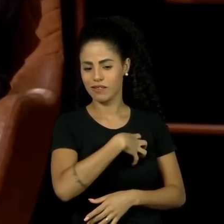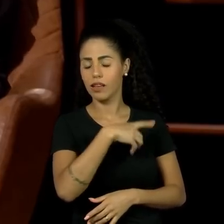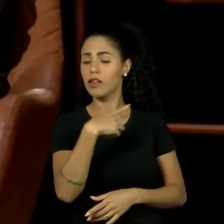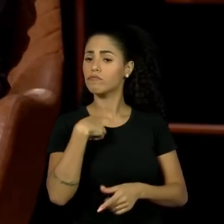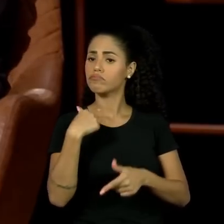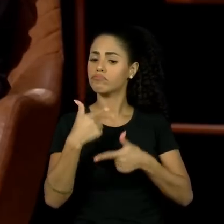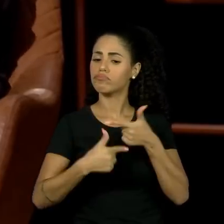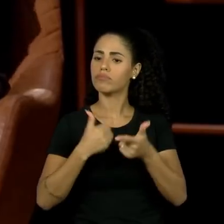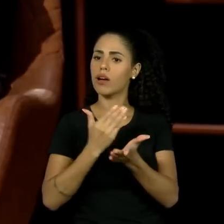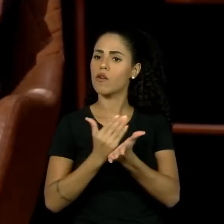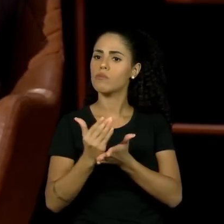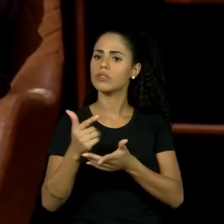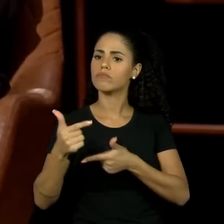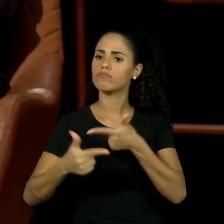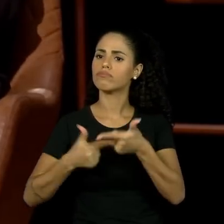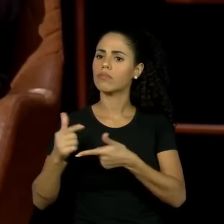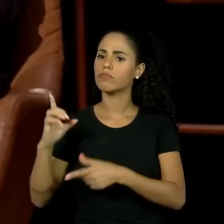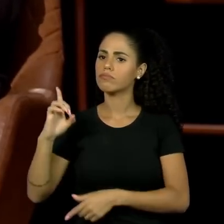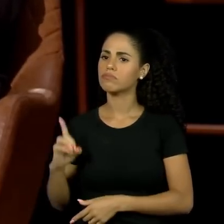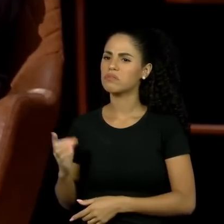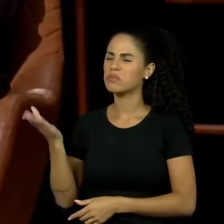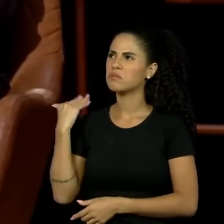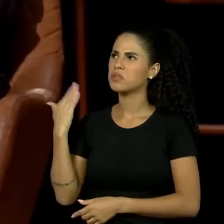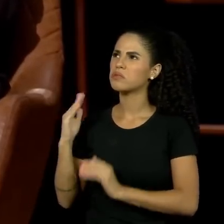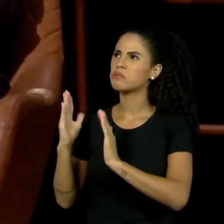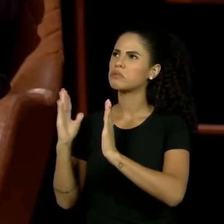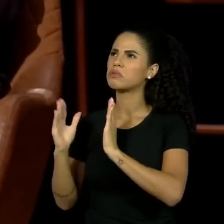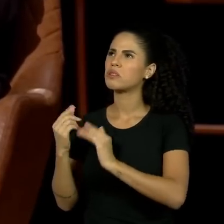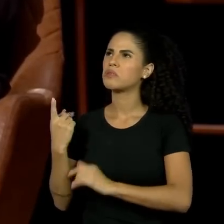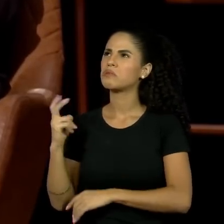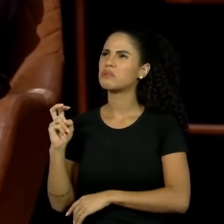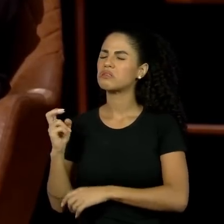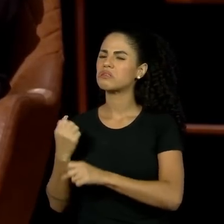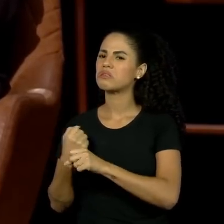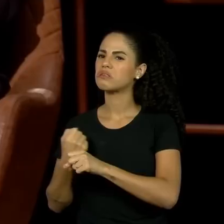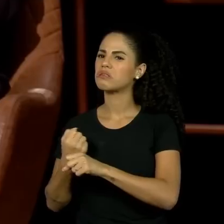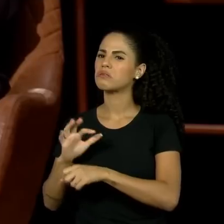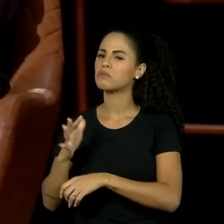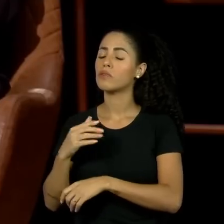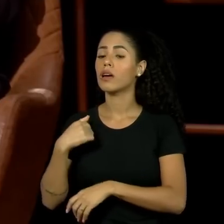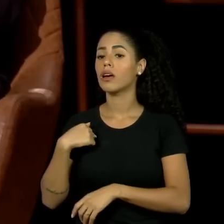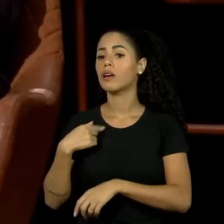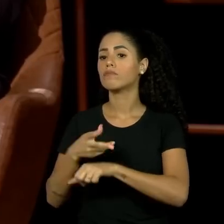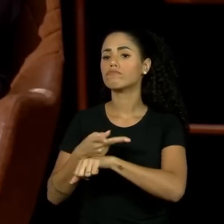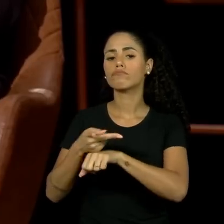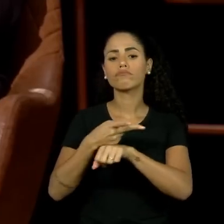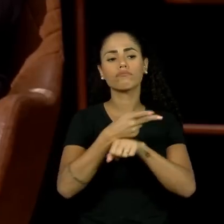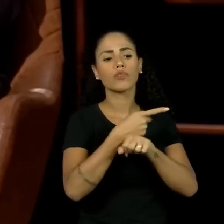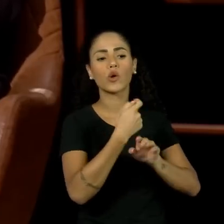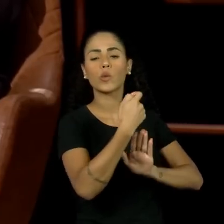dirigir, há 15 anos atrás, eu estava procurando um